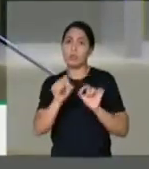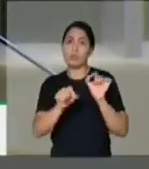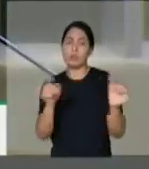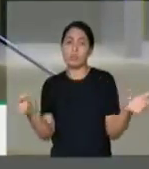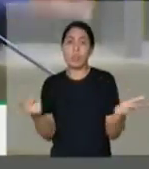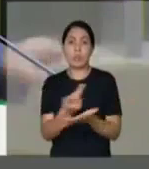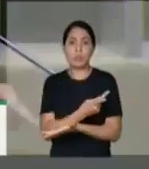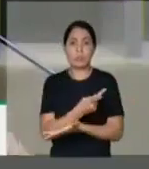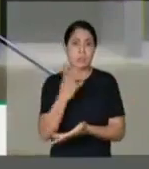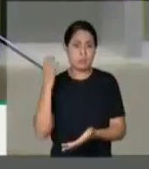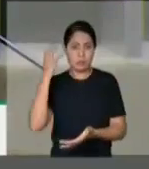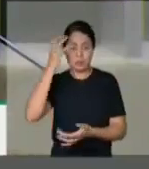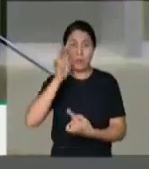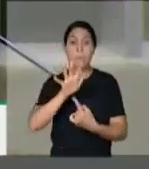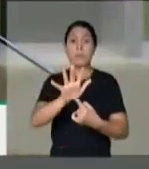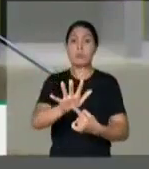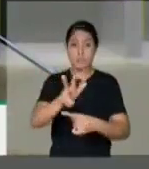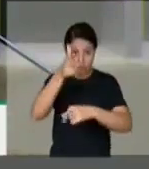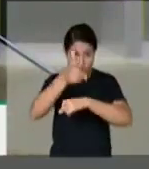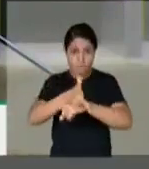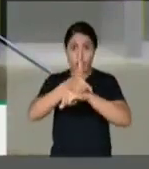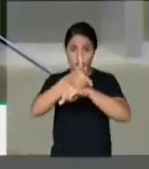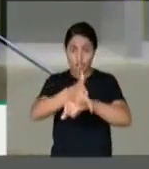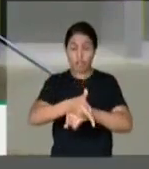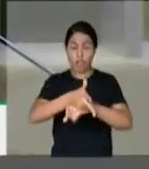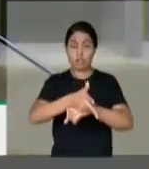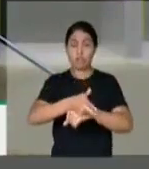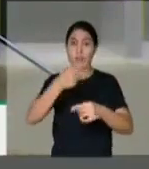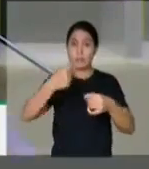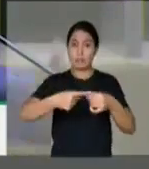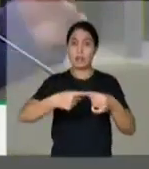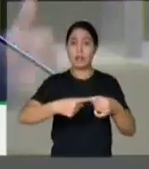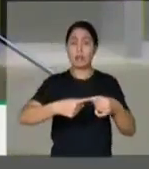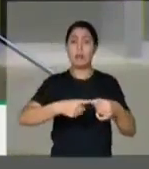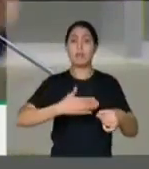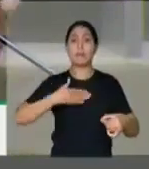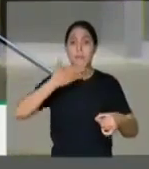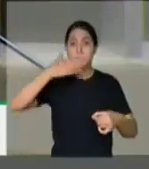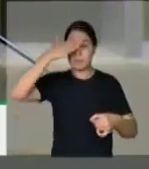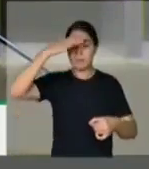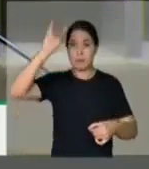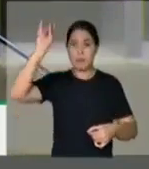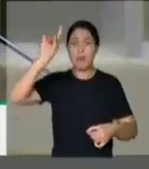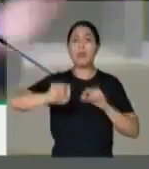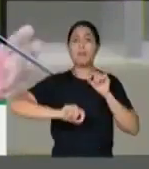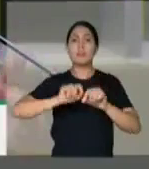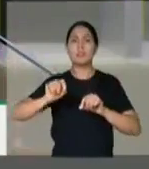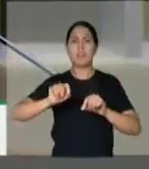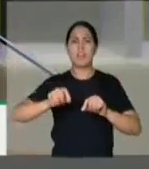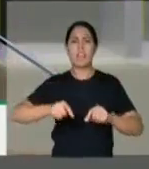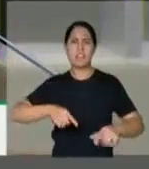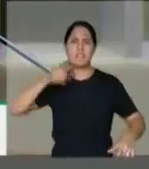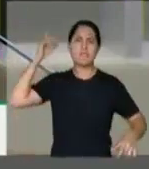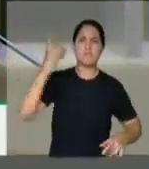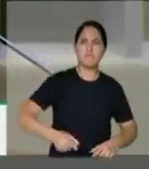com um vídeo ao vivo, diretamente da Arábia Saudita, completamente